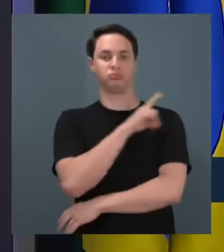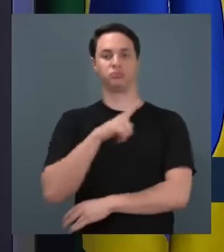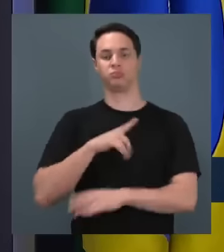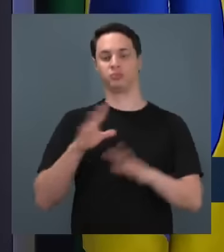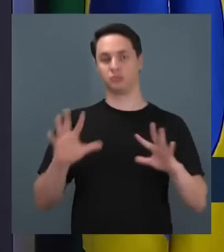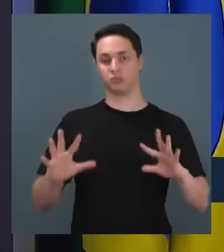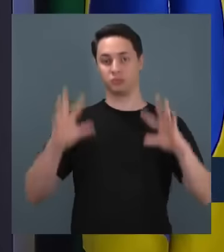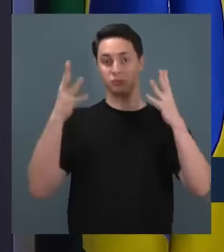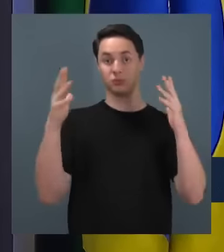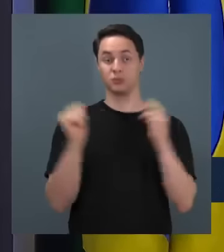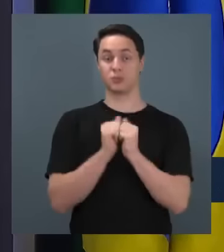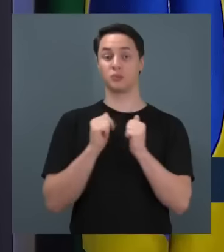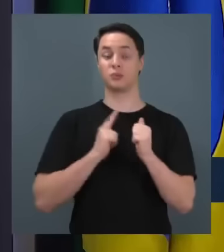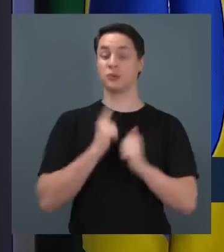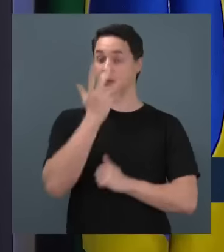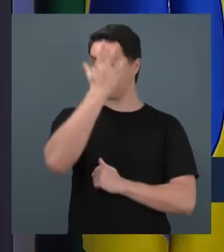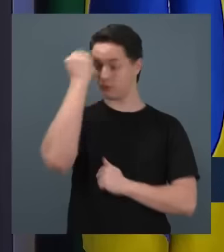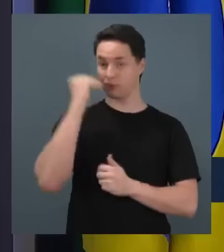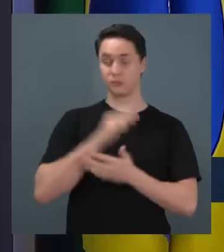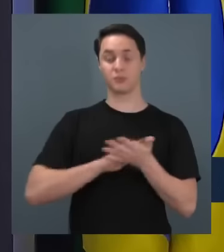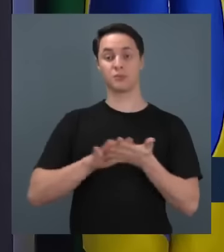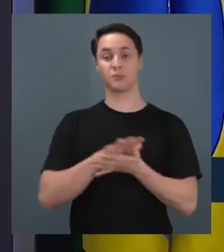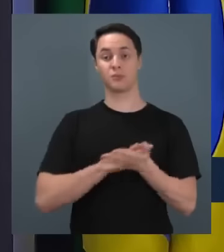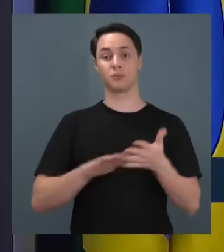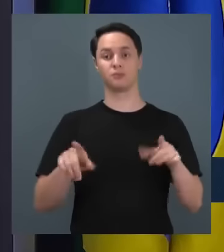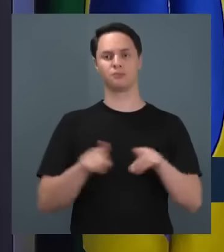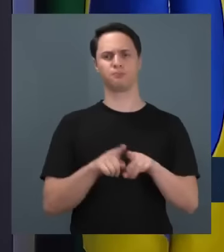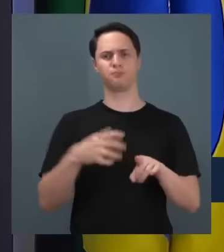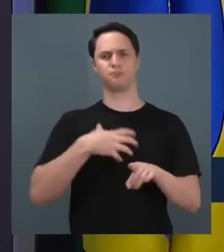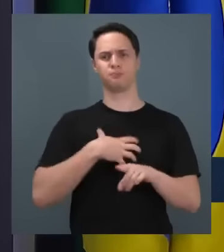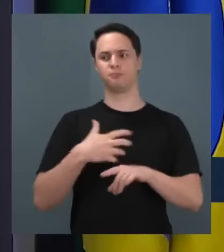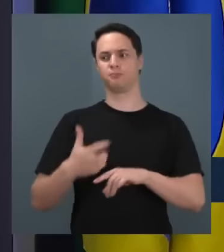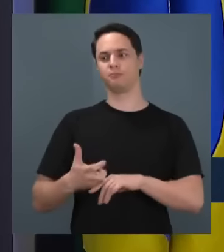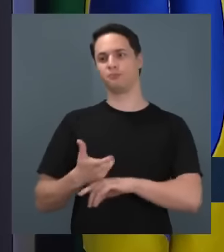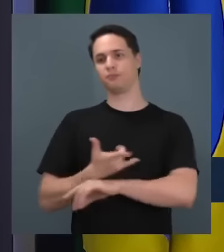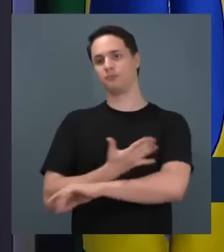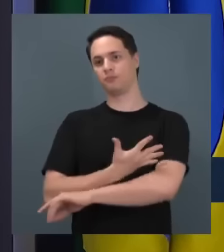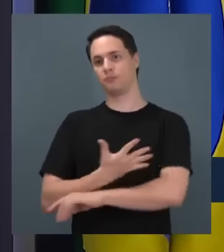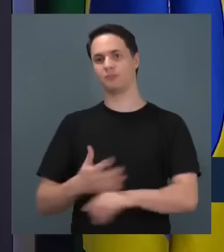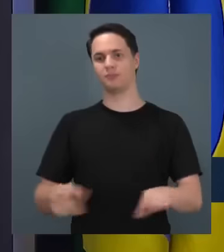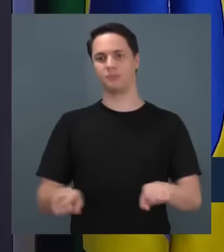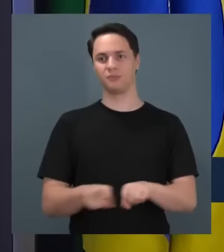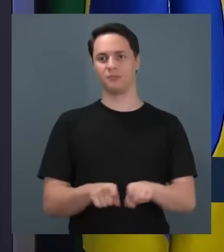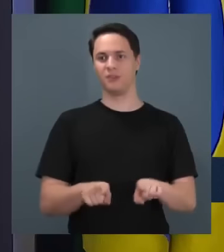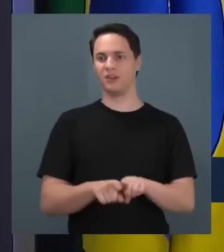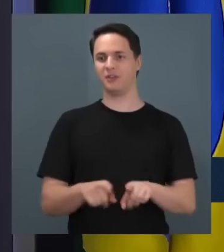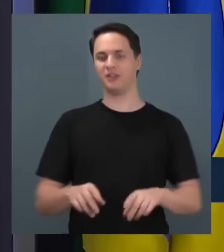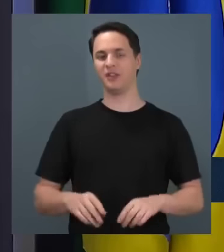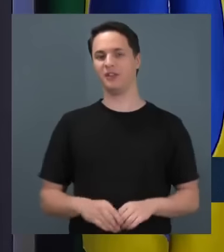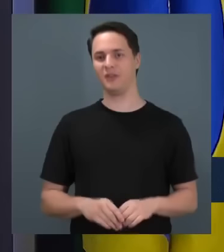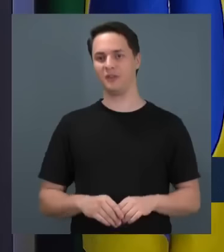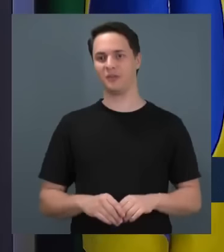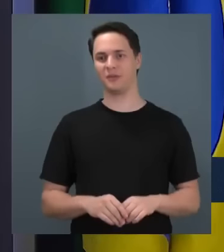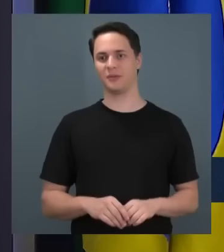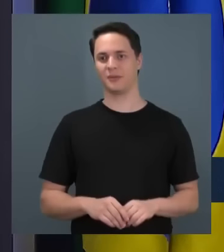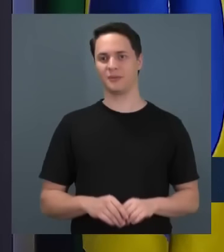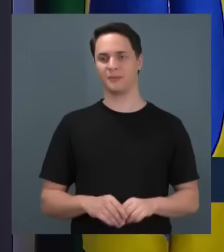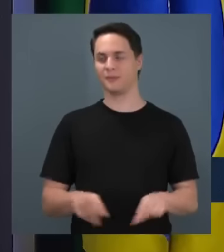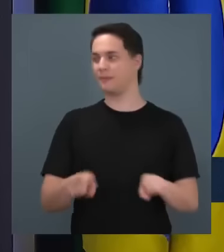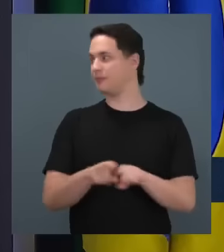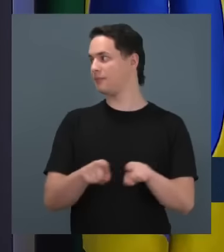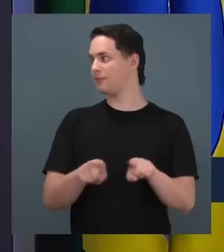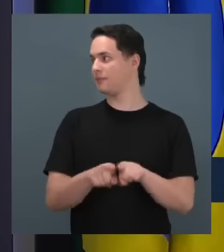evento inesquecível, muito emocionante, onde eu pude participar, uma parte dele, que foi a